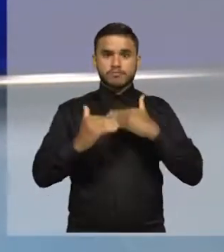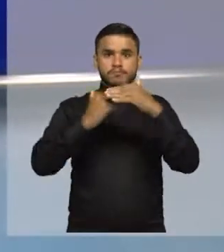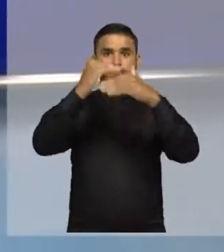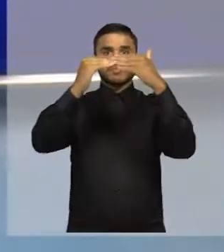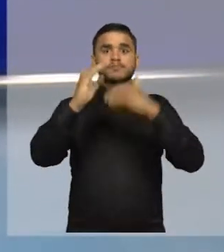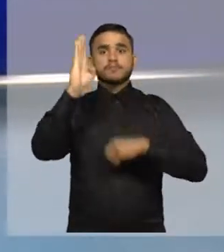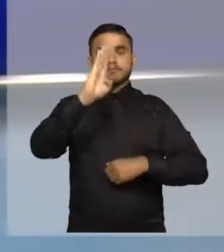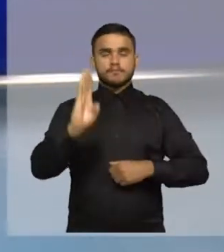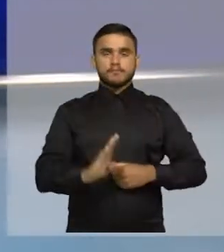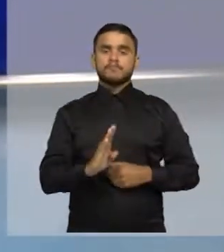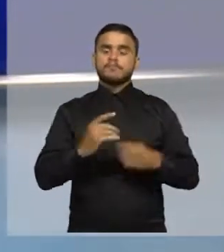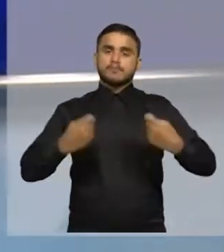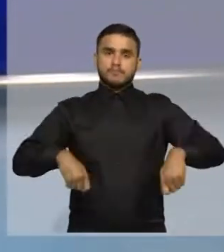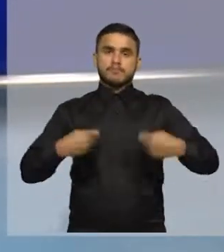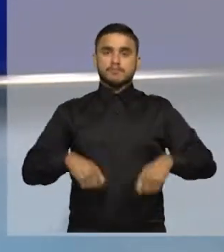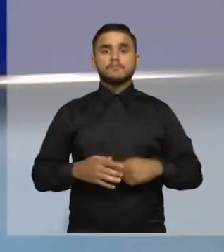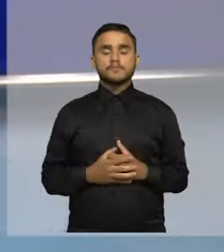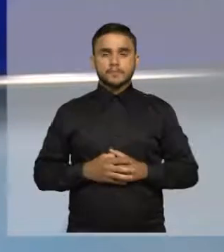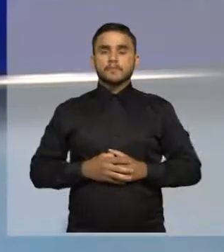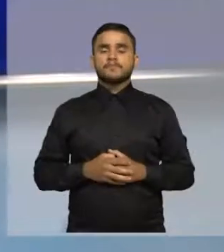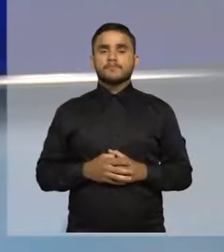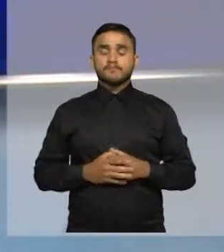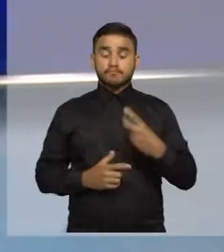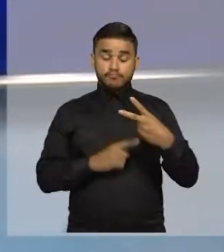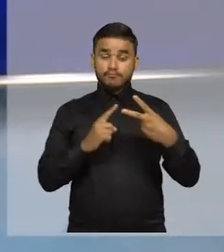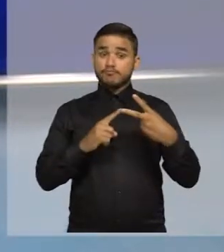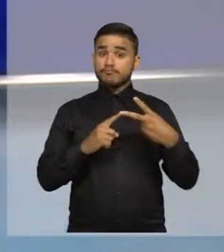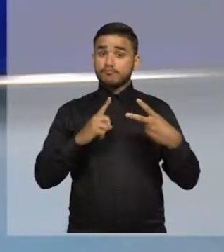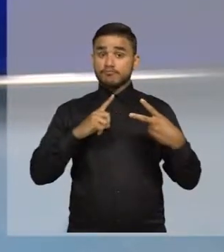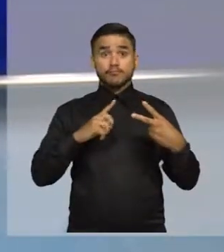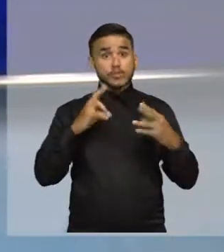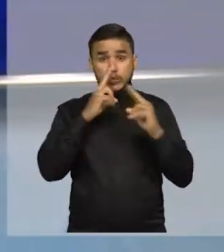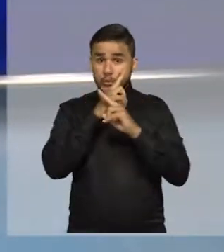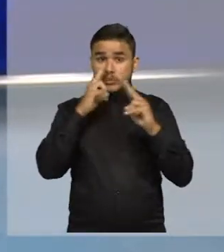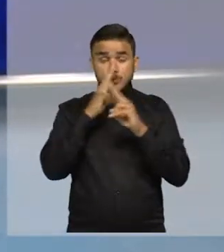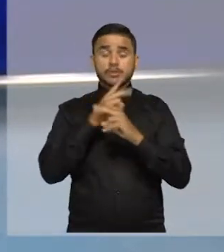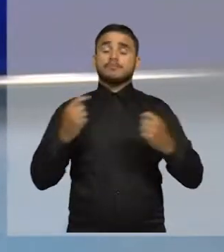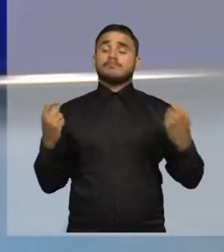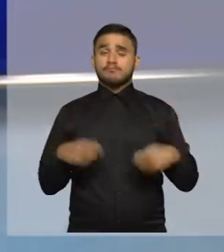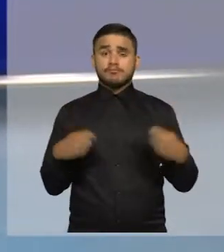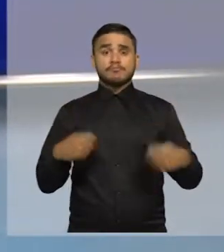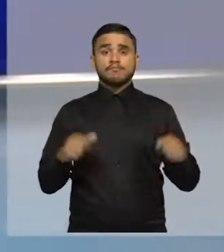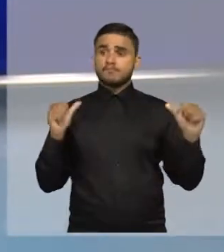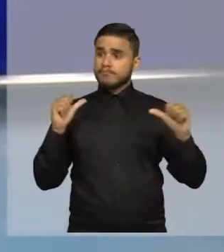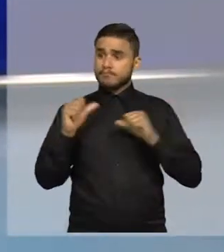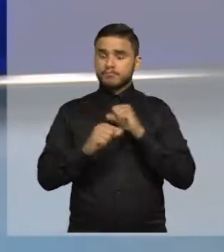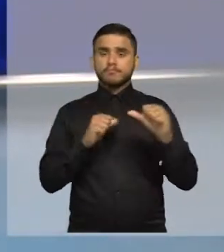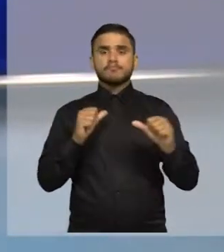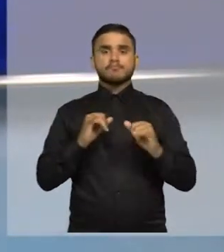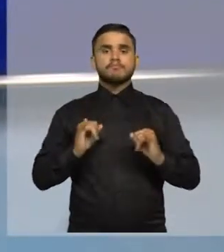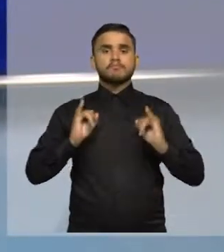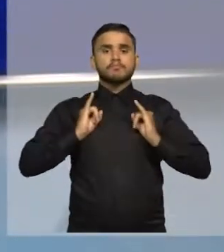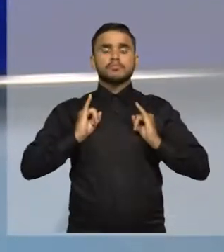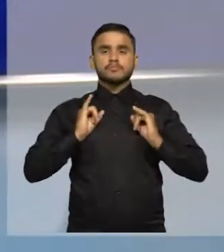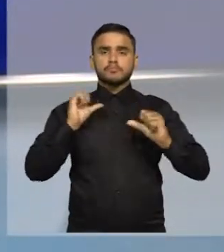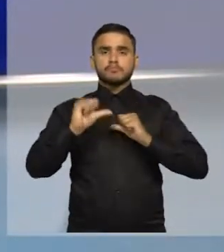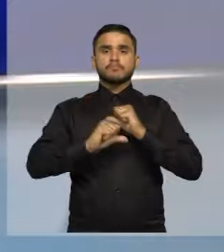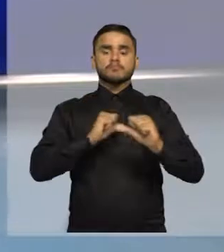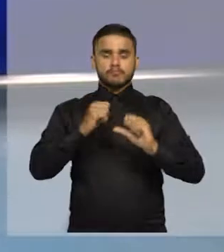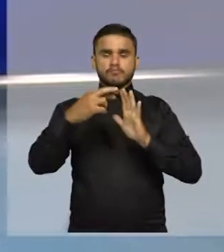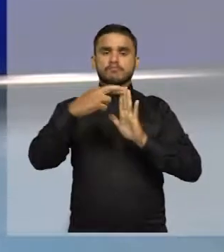do desenvolvimento sob o ponto de vista econômico. Realizar com a maior urgência possível a reforma da